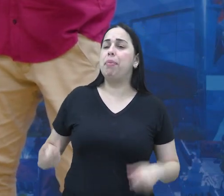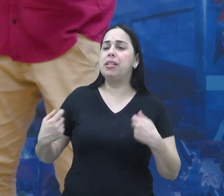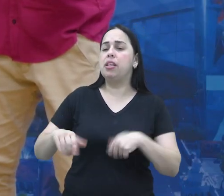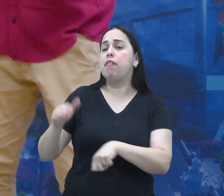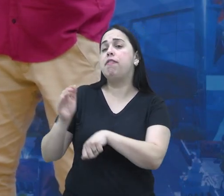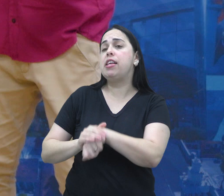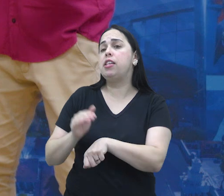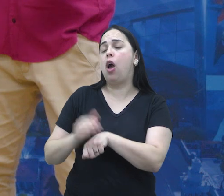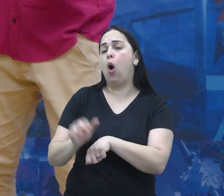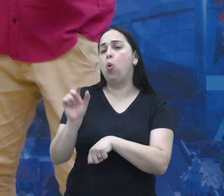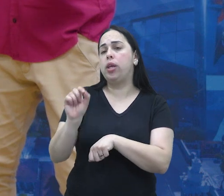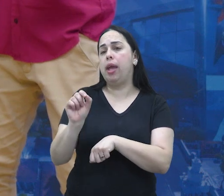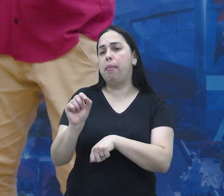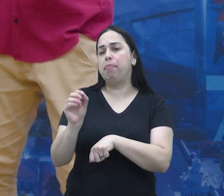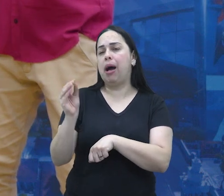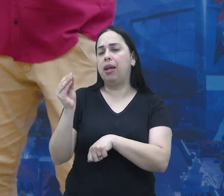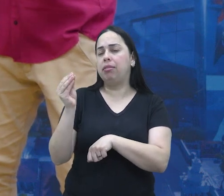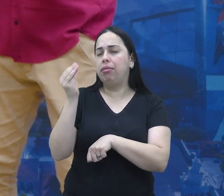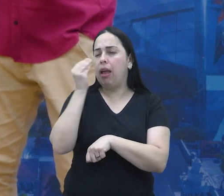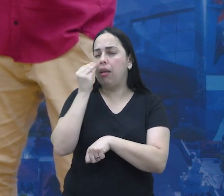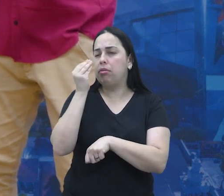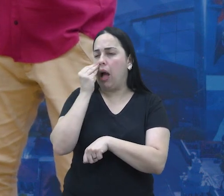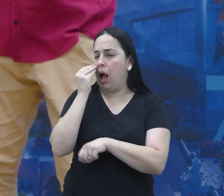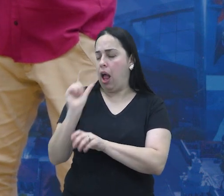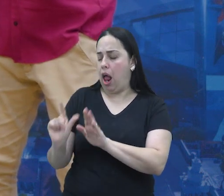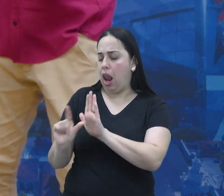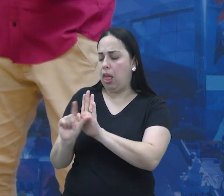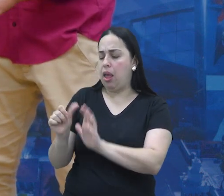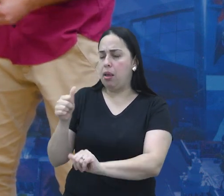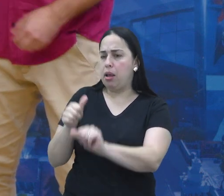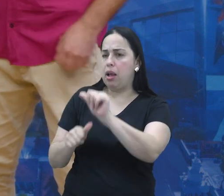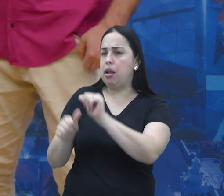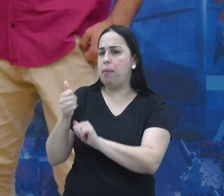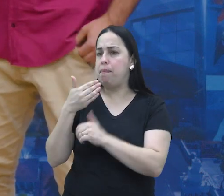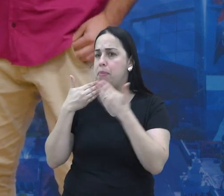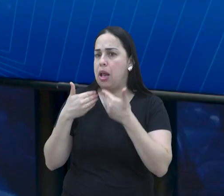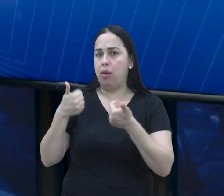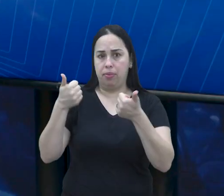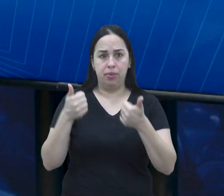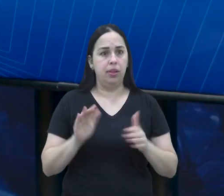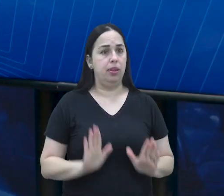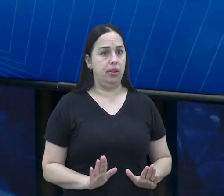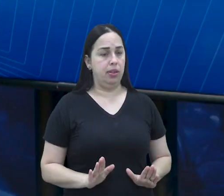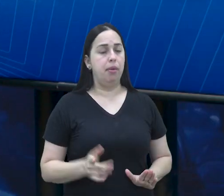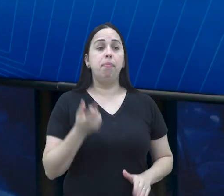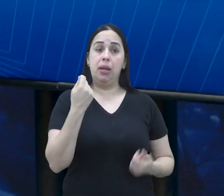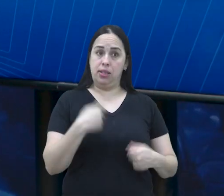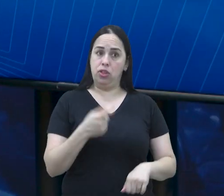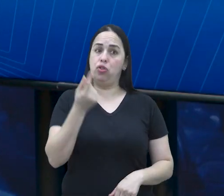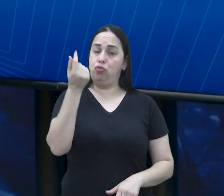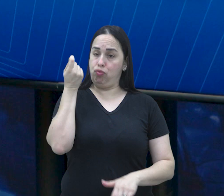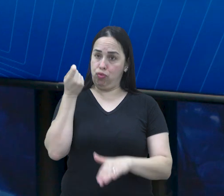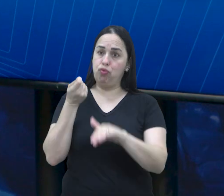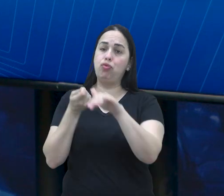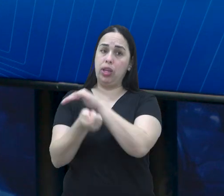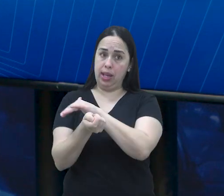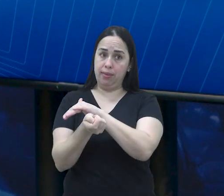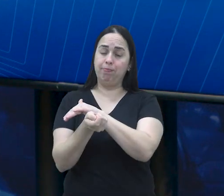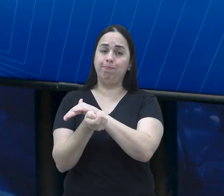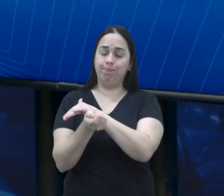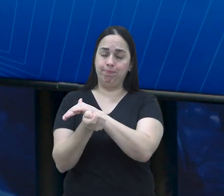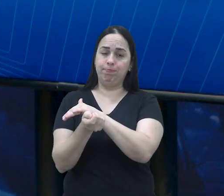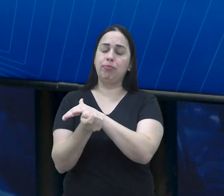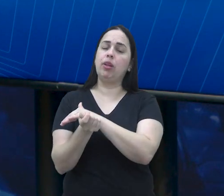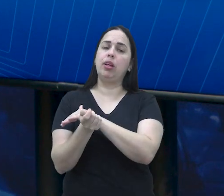deve fazer para poder melhorar também essa política pública tão importante? Primeiramente, investimento, né? Ninguém faz nada sem